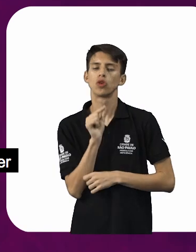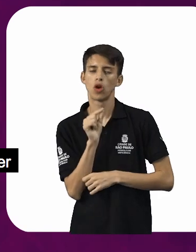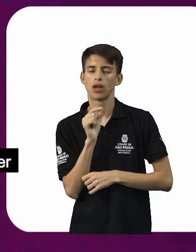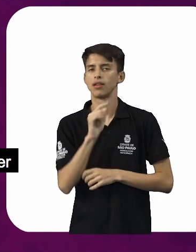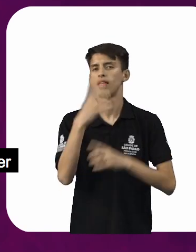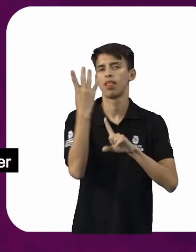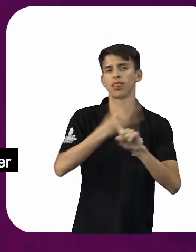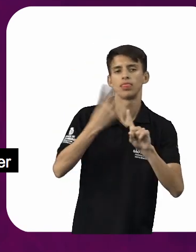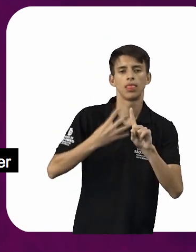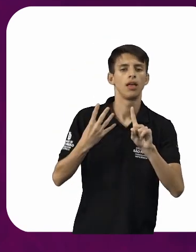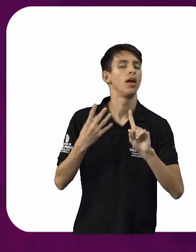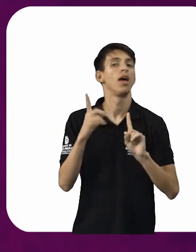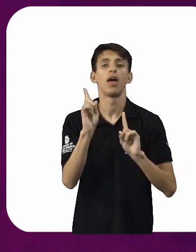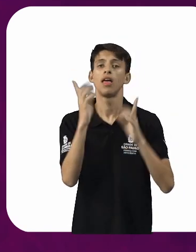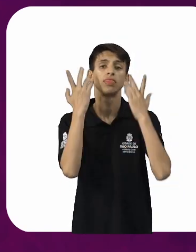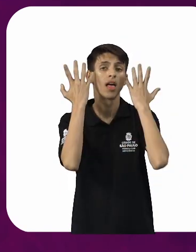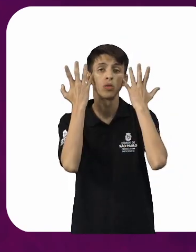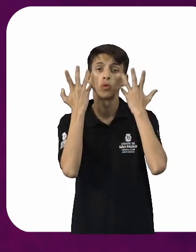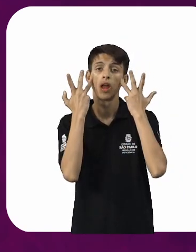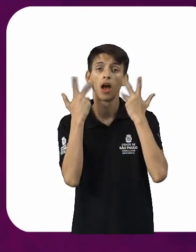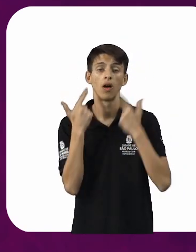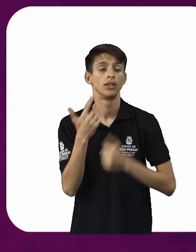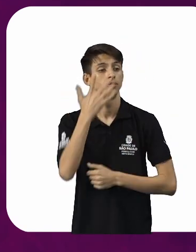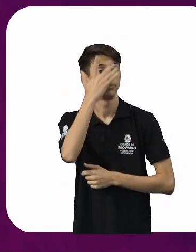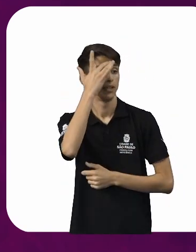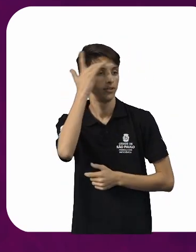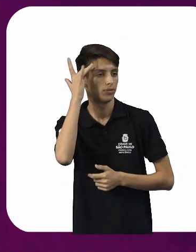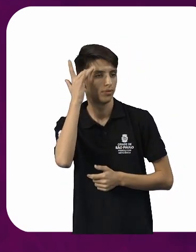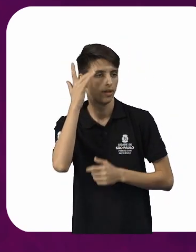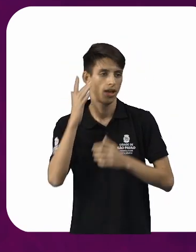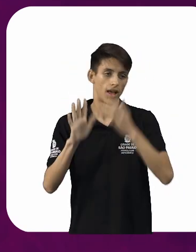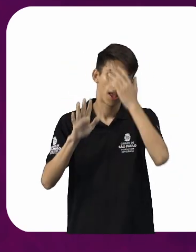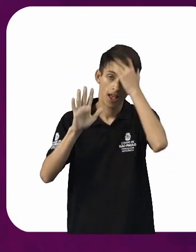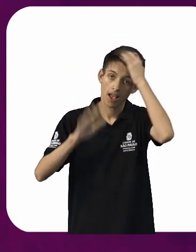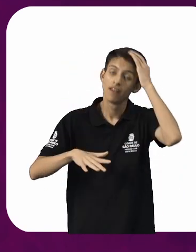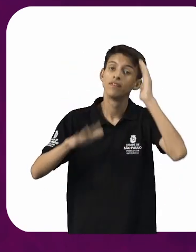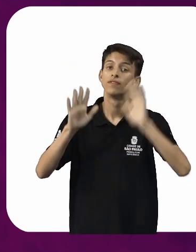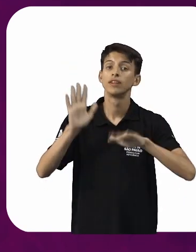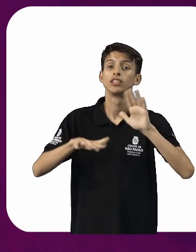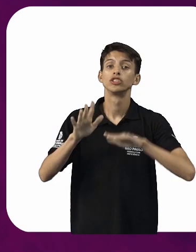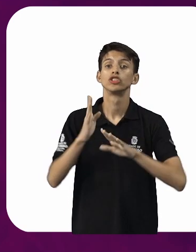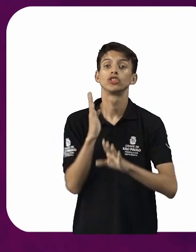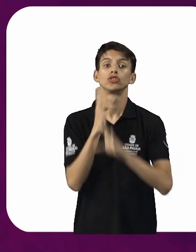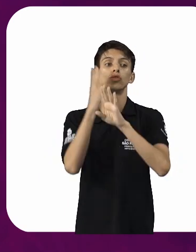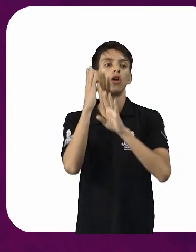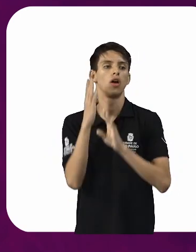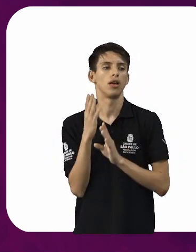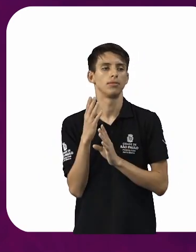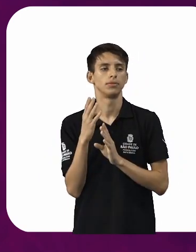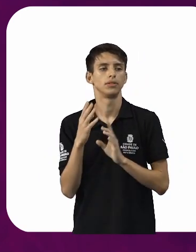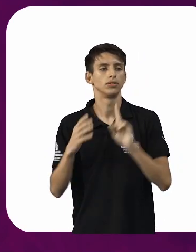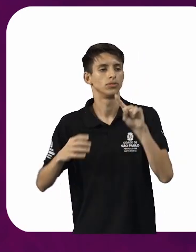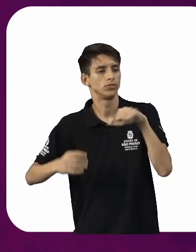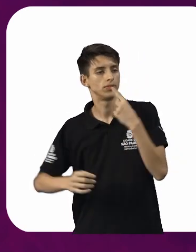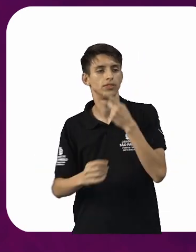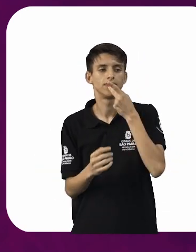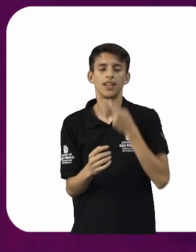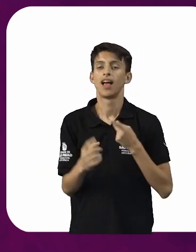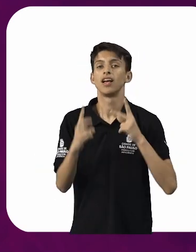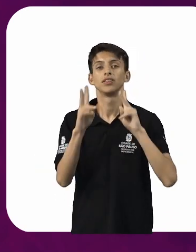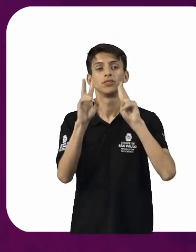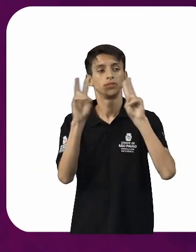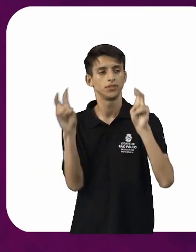lado ou LGBTI mais de outro. As pessoas simplesmente se descobrem de uma forma ou de outra. A gente precisaria de um evento só para falar